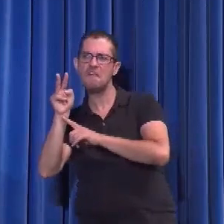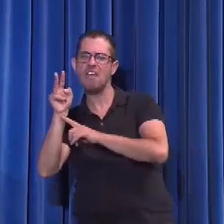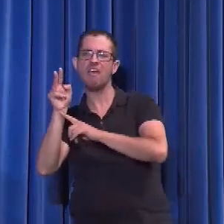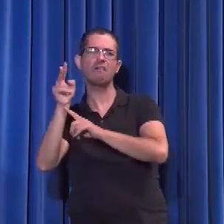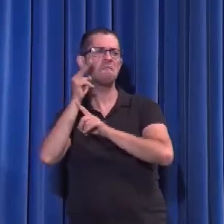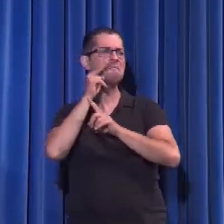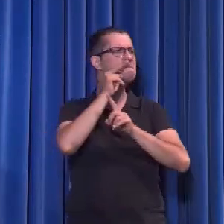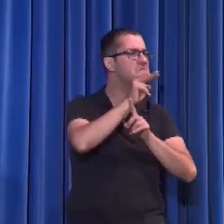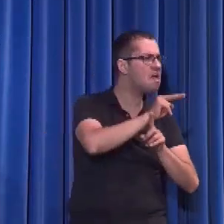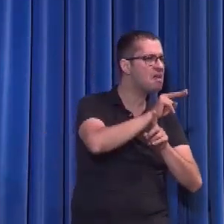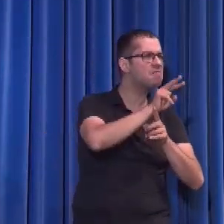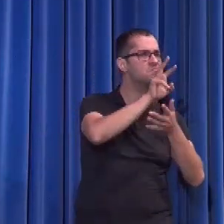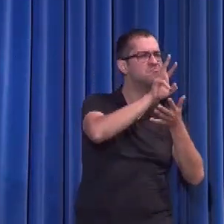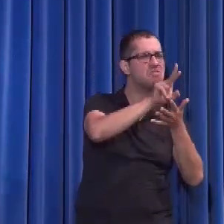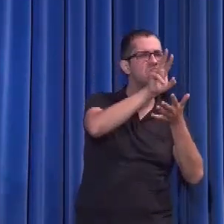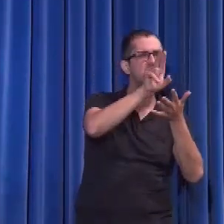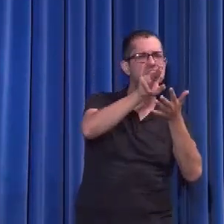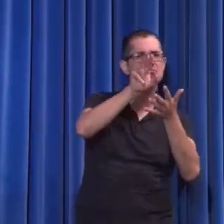outro acolá,